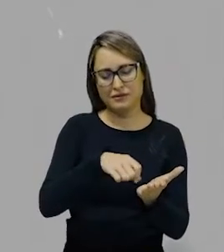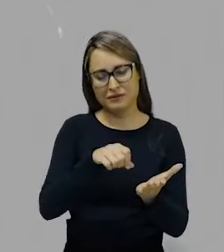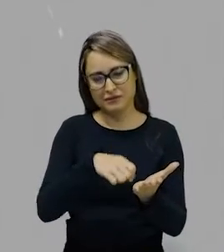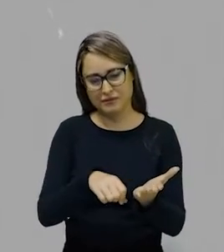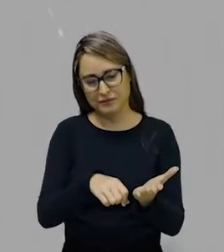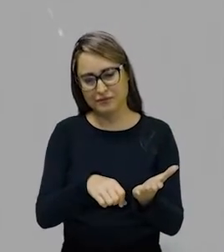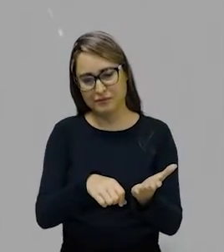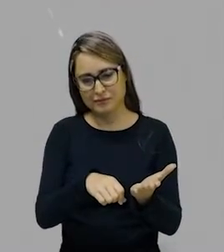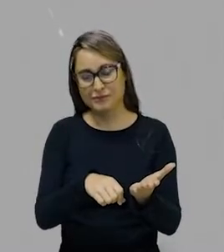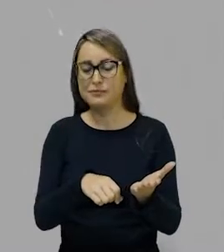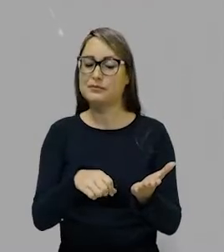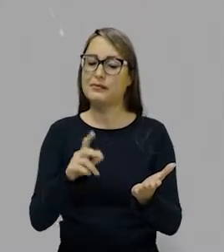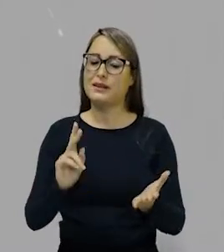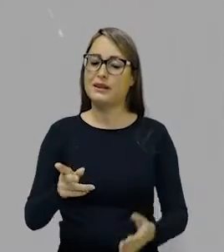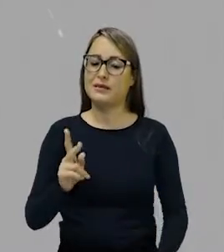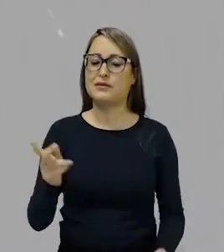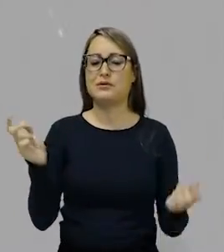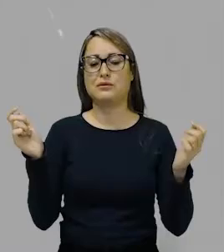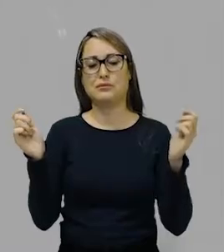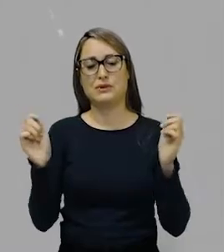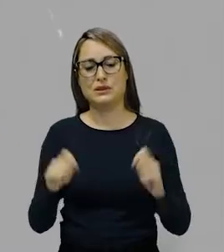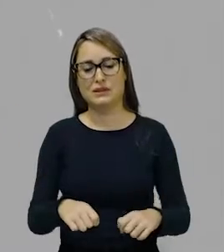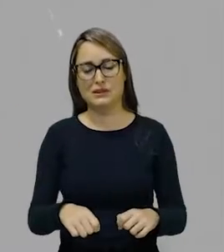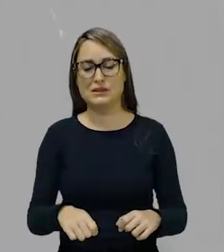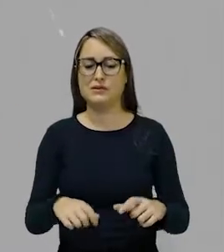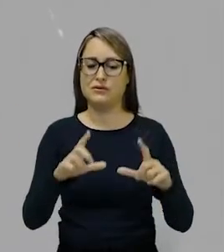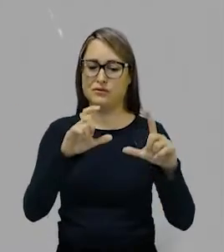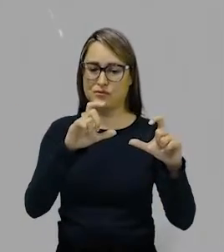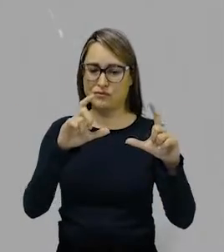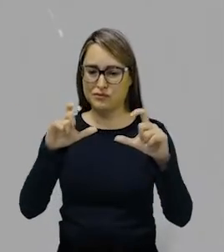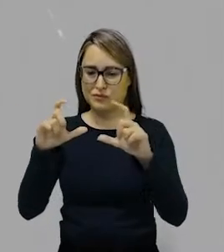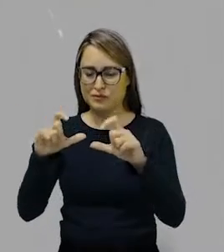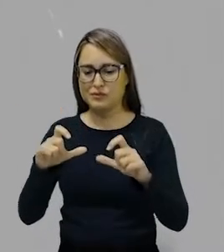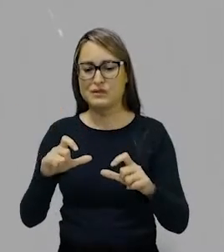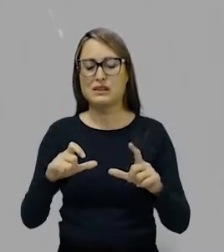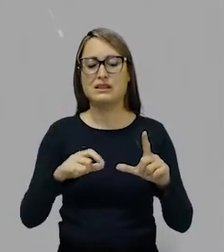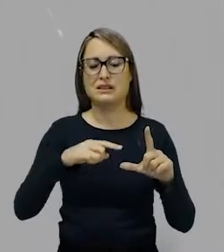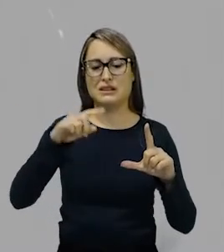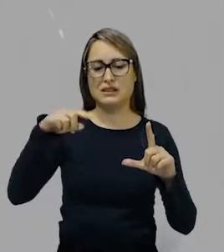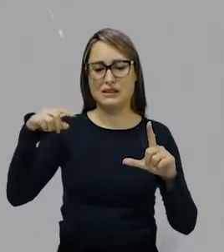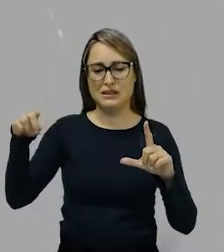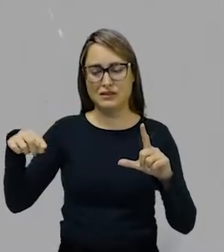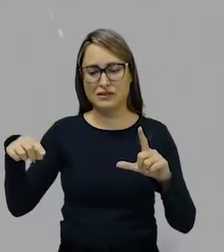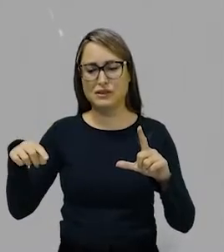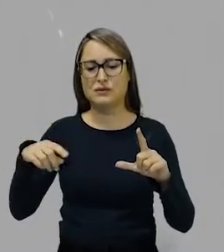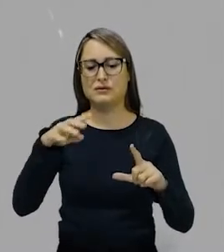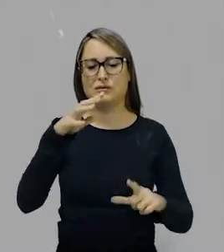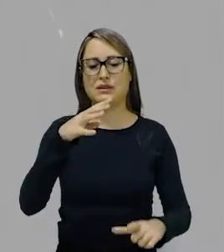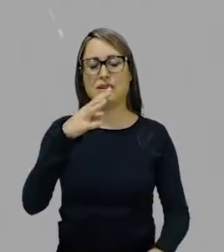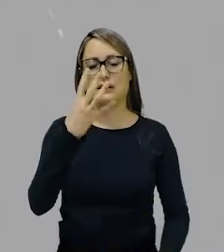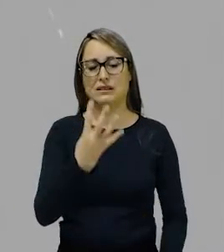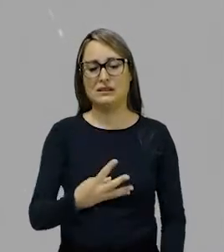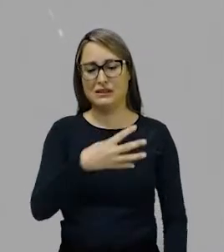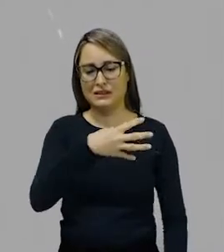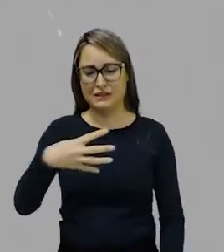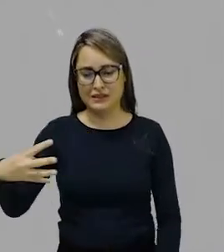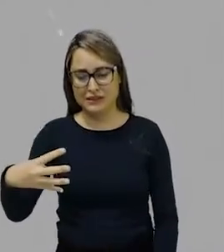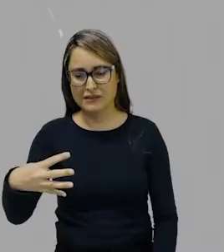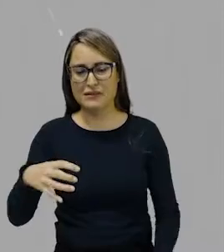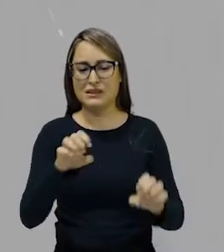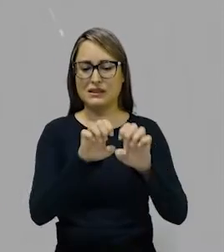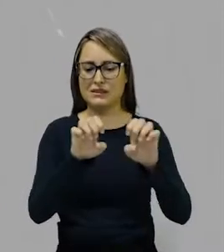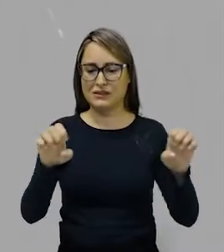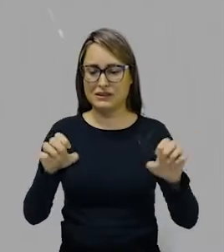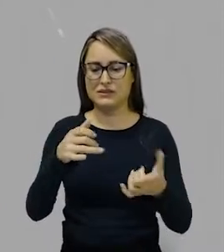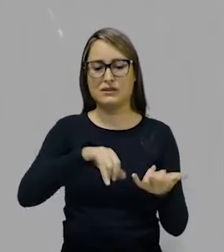anotações. E sempre que for possível, faça o print da tela, daquele gráfico, daquela tabela, daquela equação